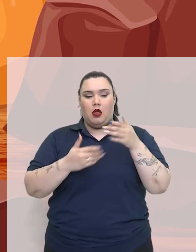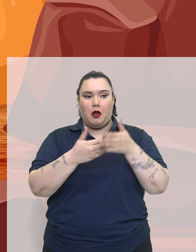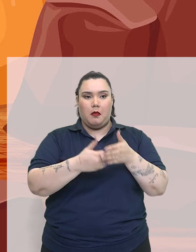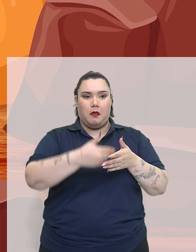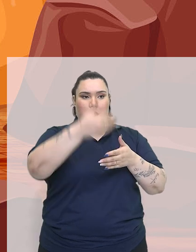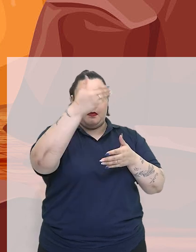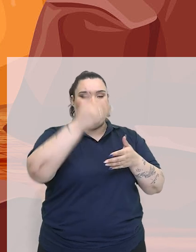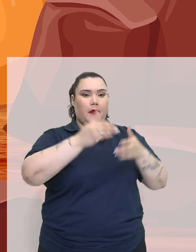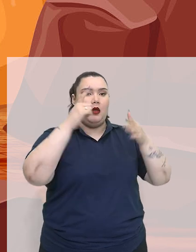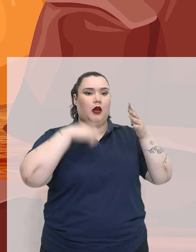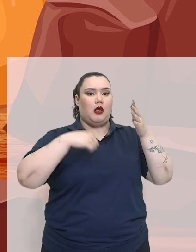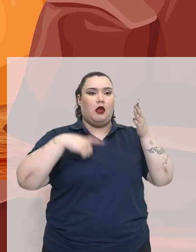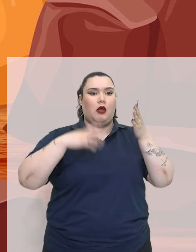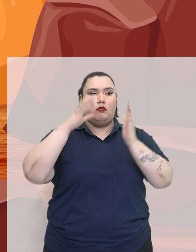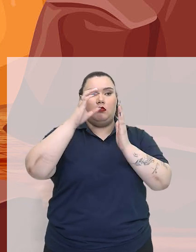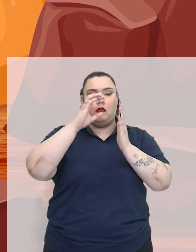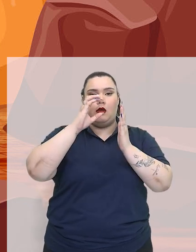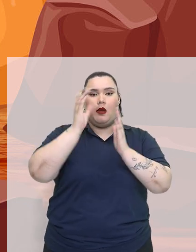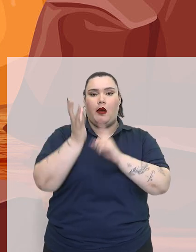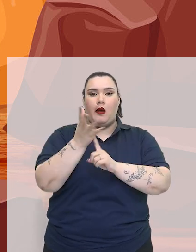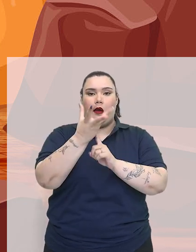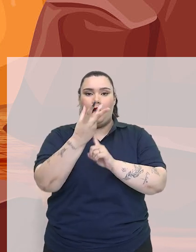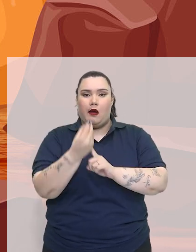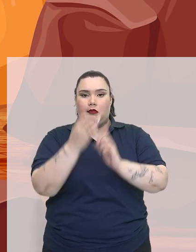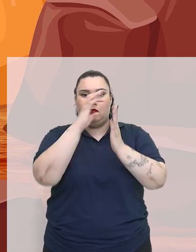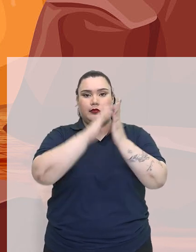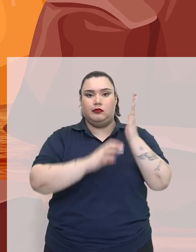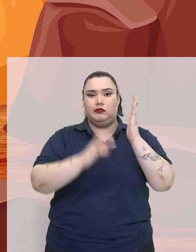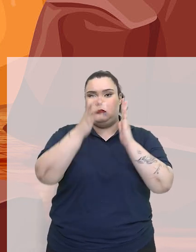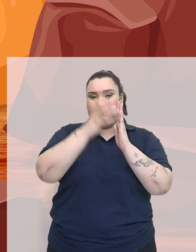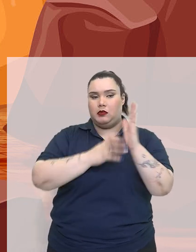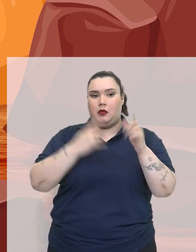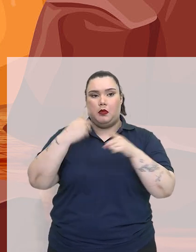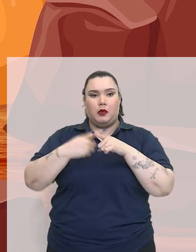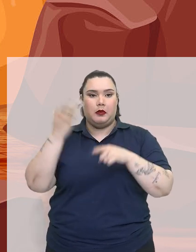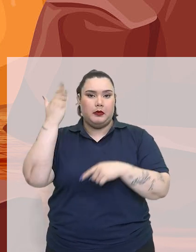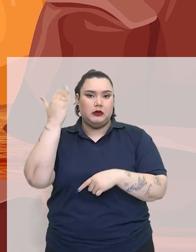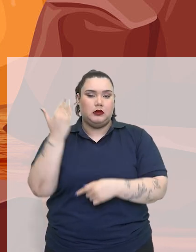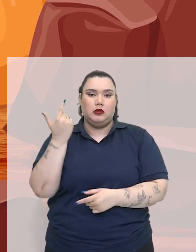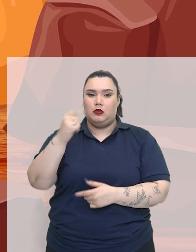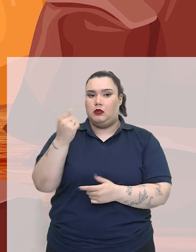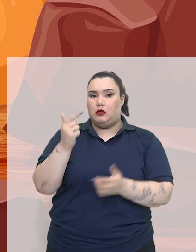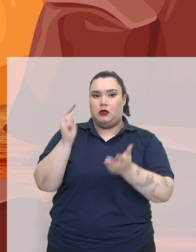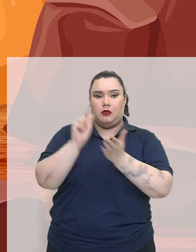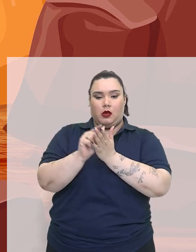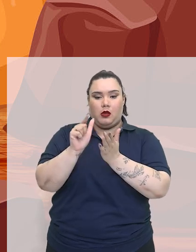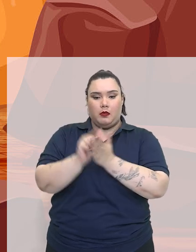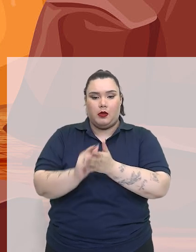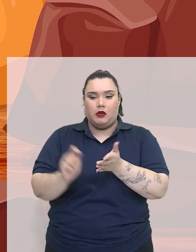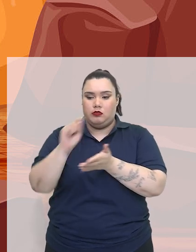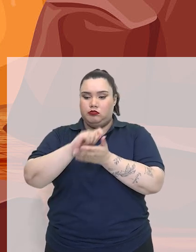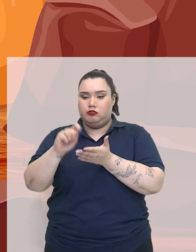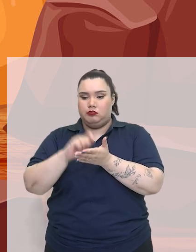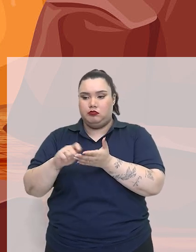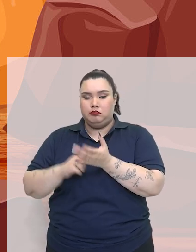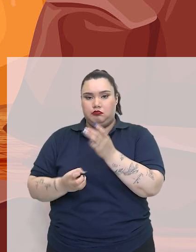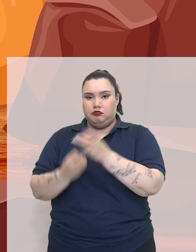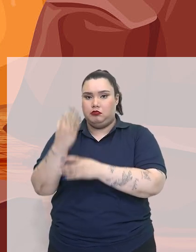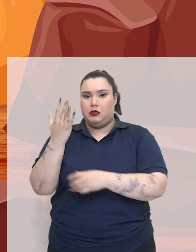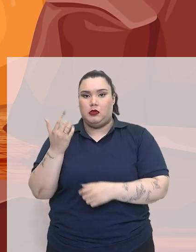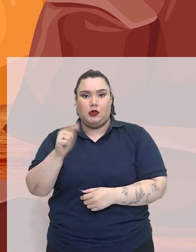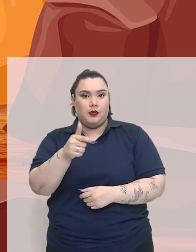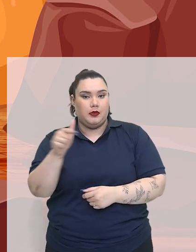paredes das cavernas, já que, à época, né, não havia papel, né? A escrita ainda não tinha sido